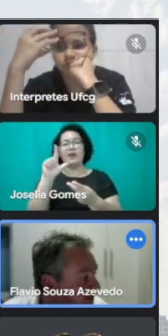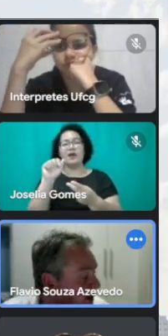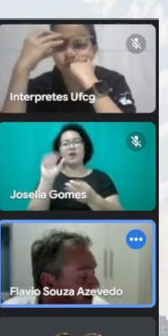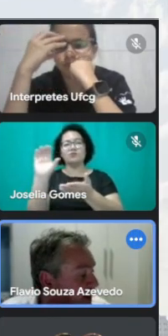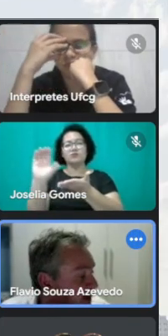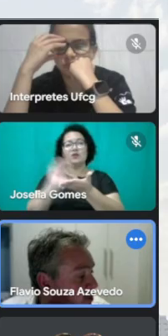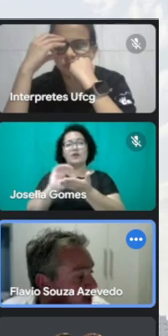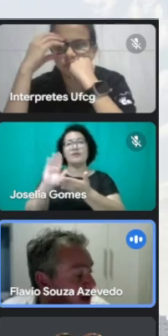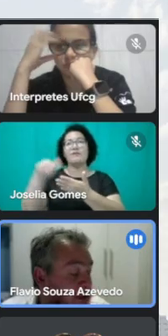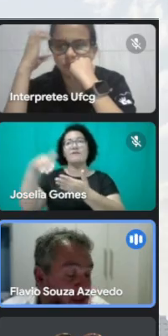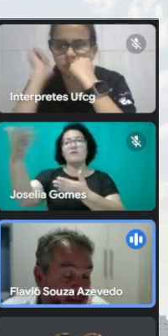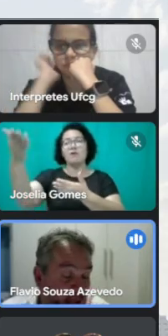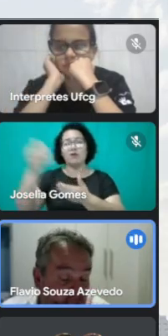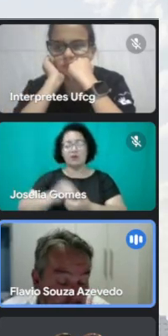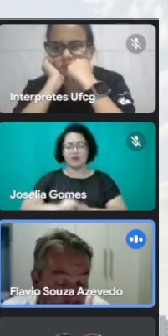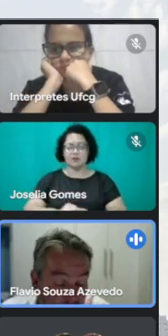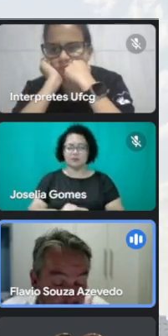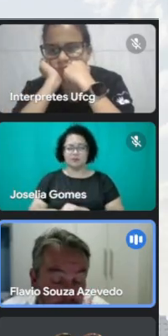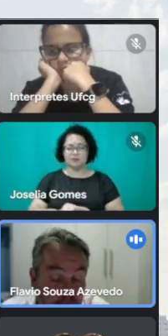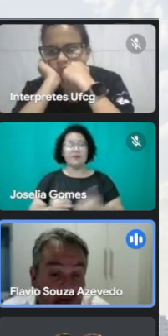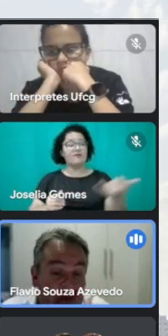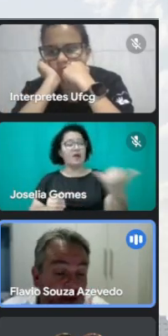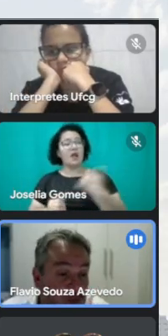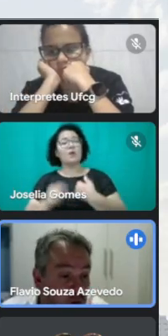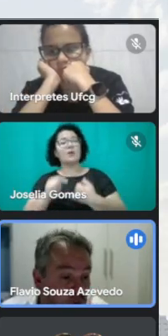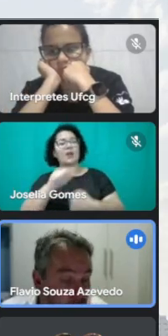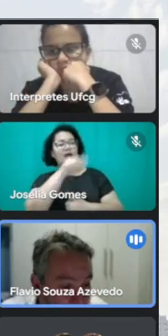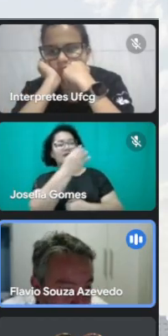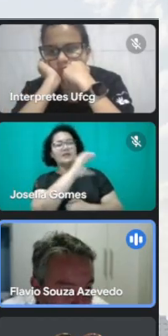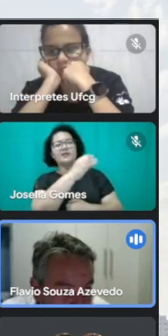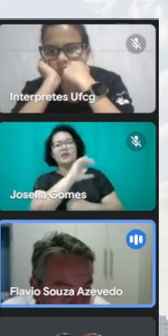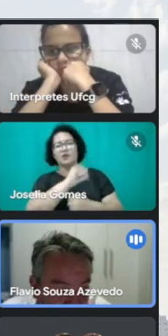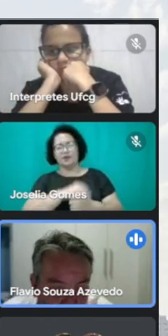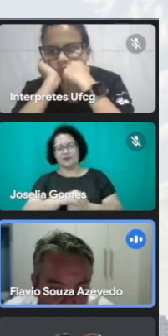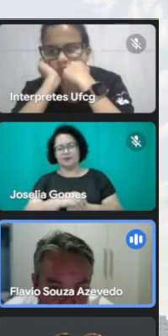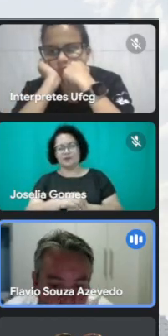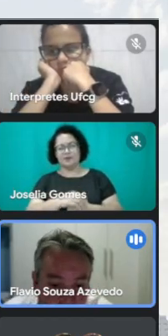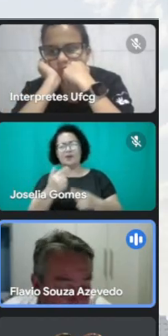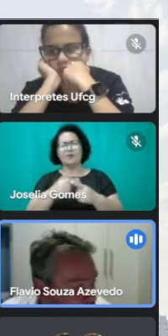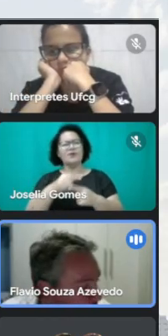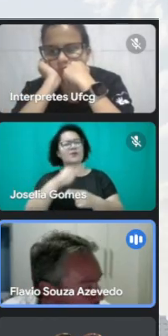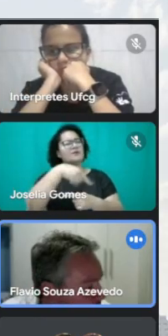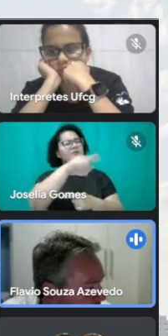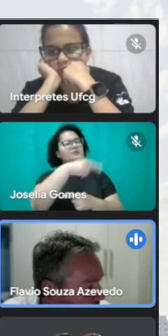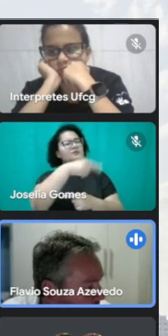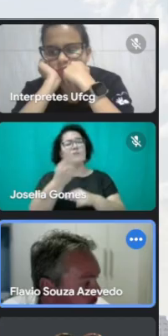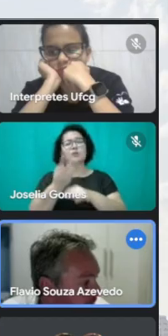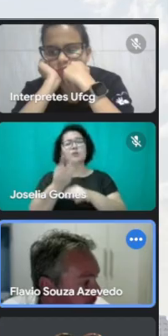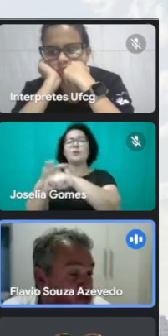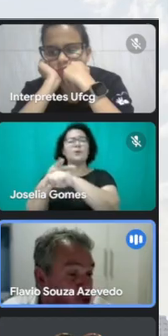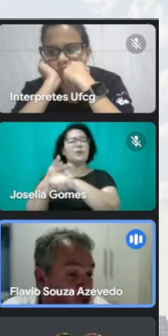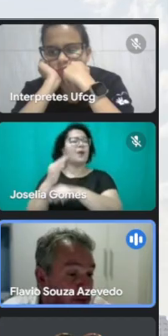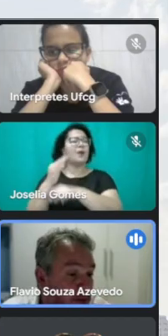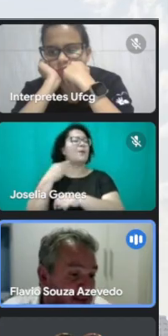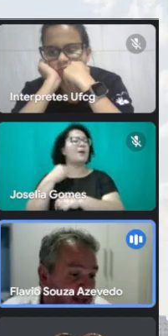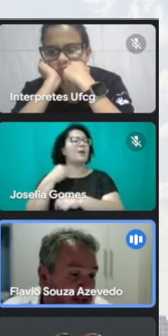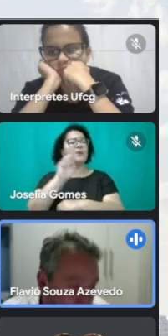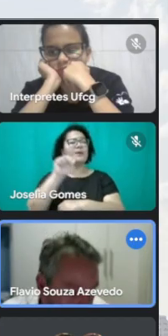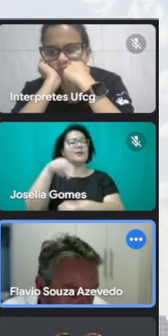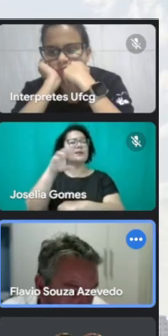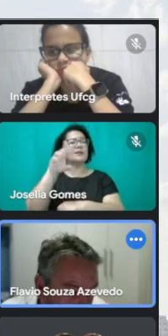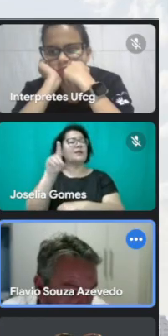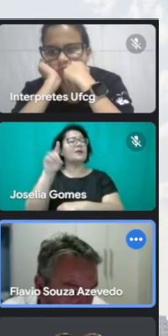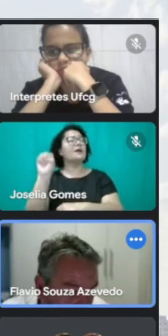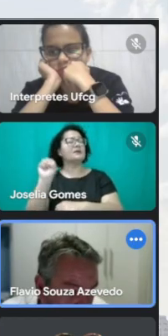engraçado. O que me disseram em Niterói? Eu digo, por que vocês não procuraram o BNDES, que é o Banco de Desenvolvimento do Brasil? Ele disse, o juro é mais